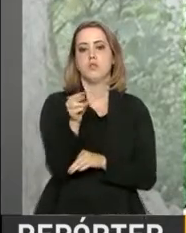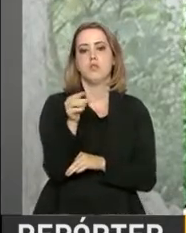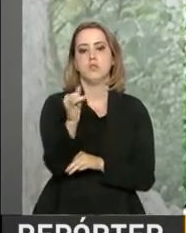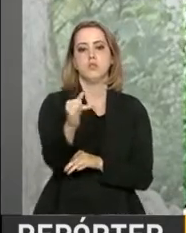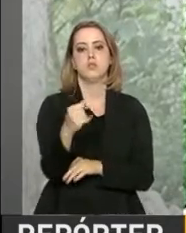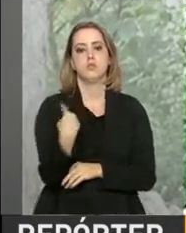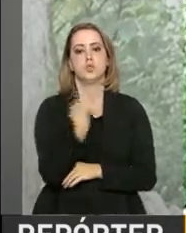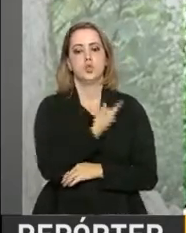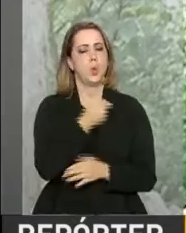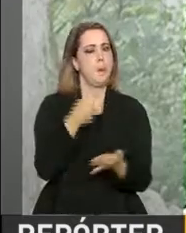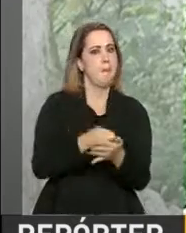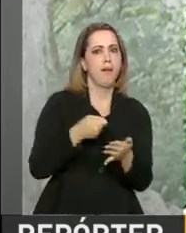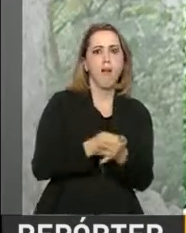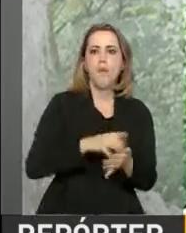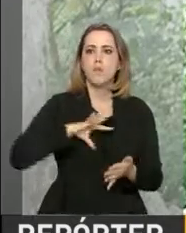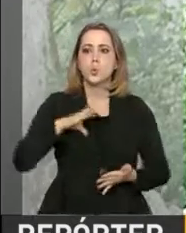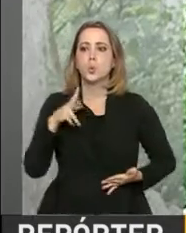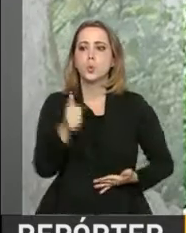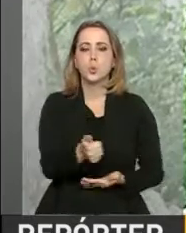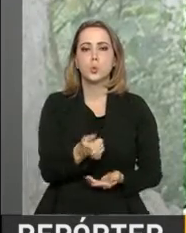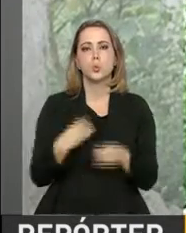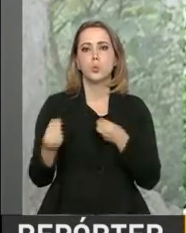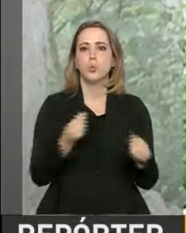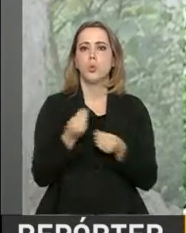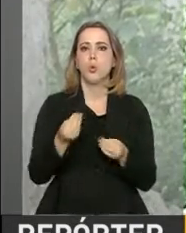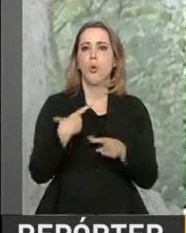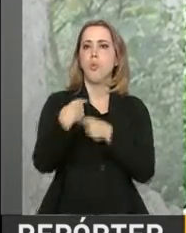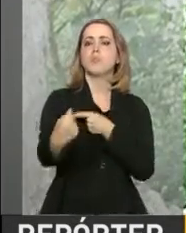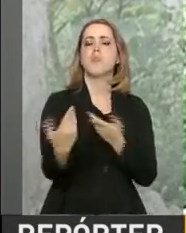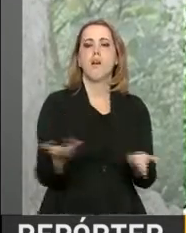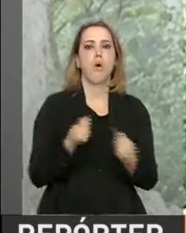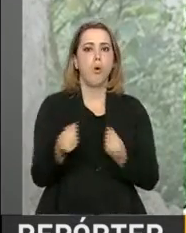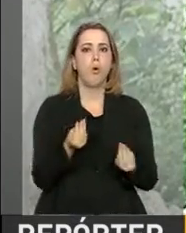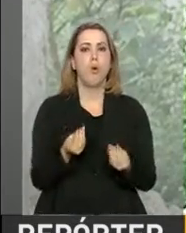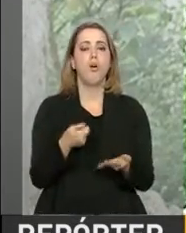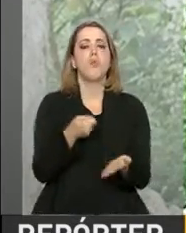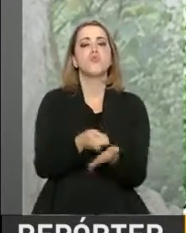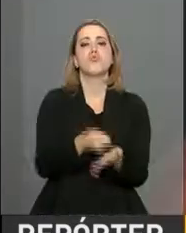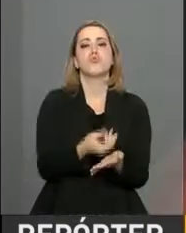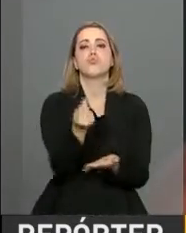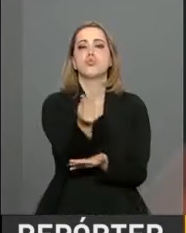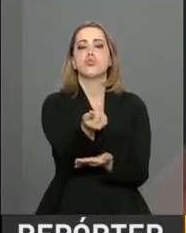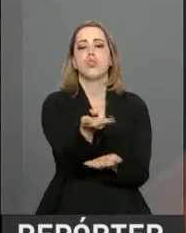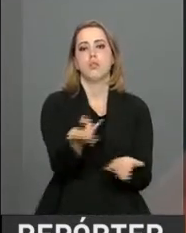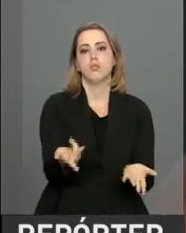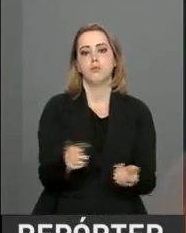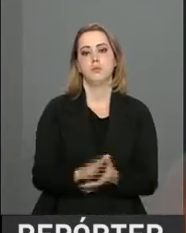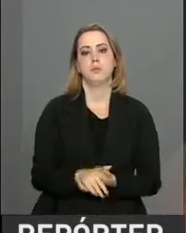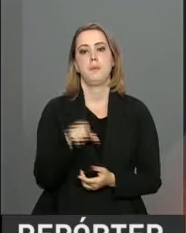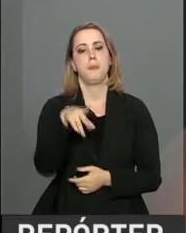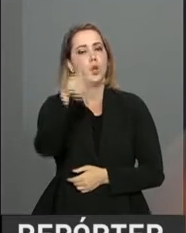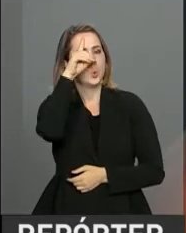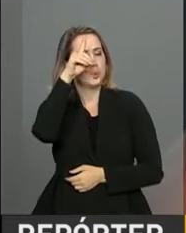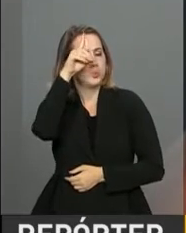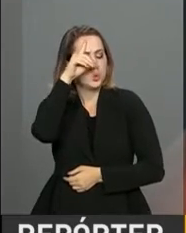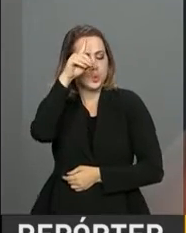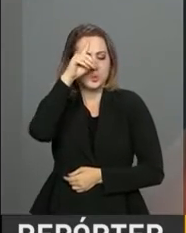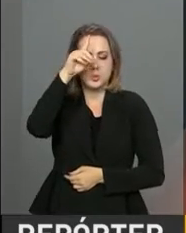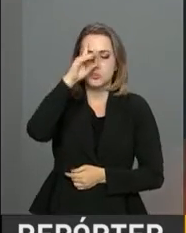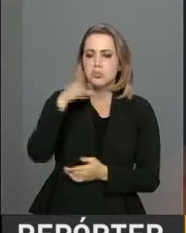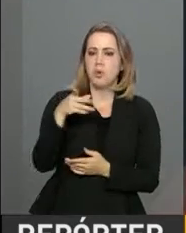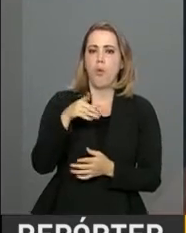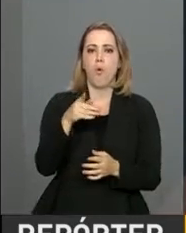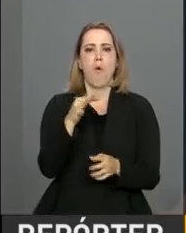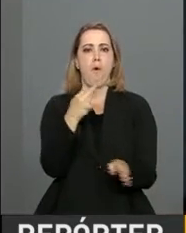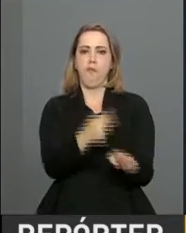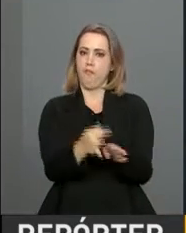a dormida nós tínhamos que pagar. Como é que não recebemos bora de lá? Cadê o dinheiro para não recebemos bora? Que lá é de domingo a domingo, não tem negócio de folga. Se você